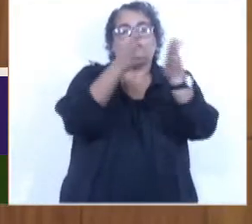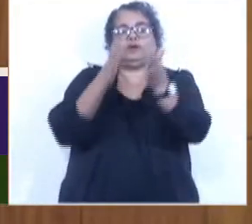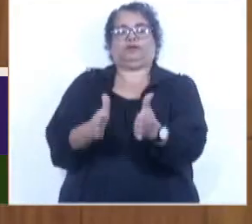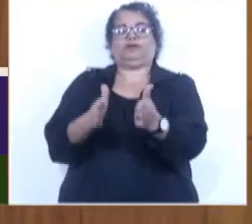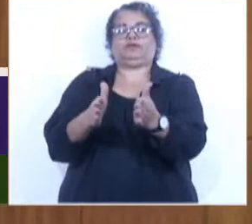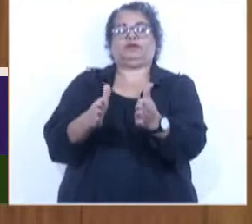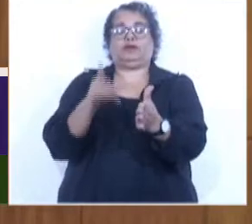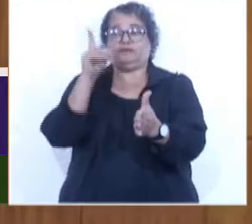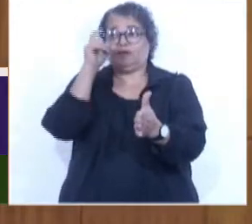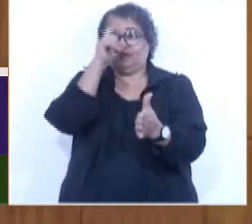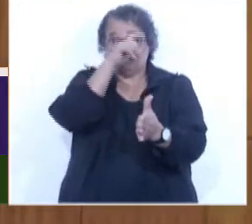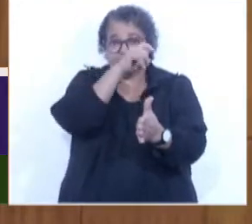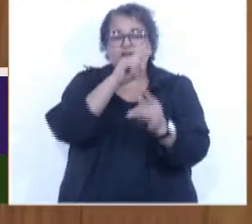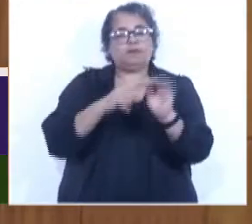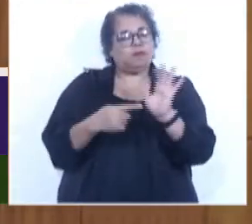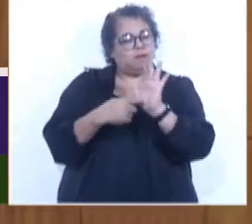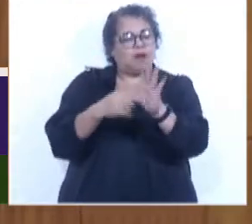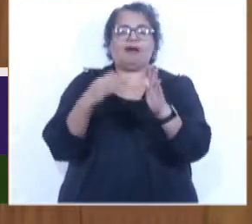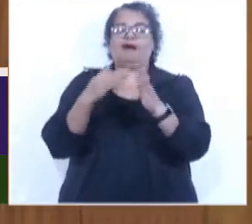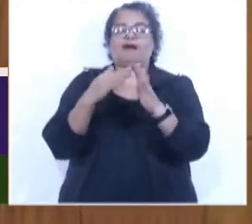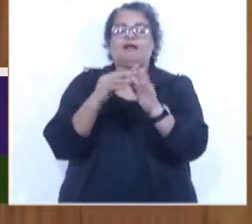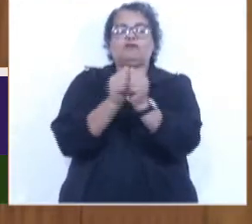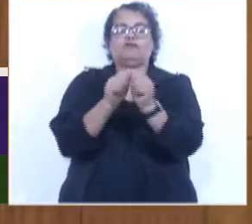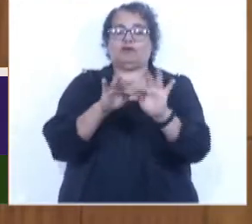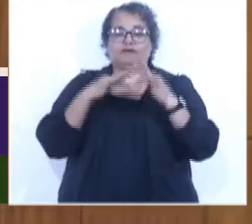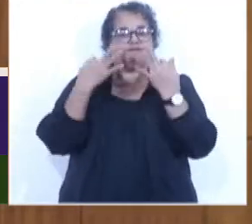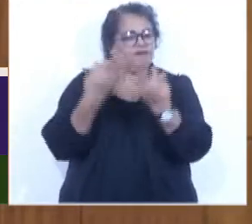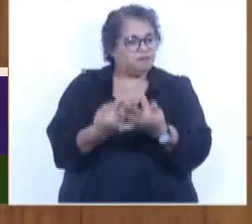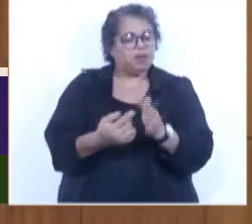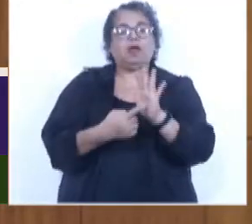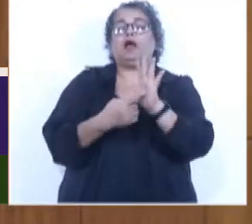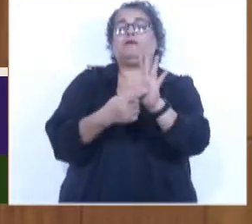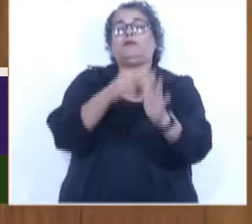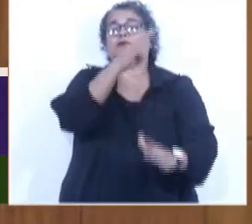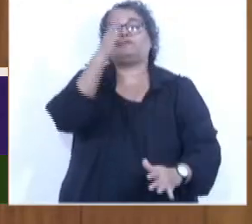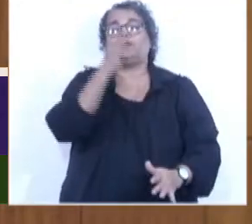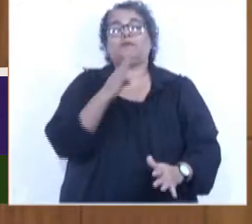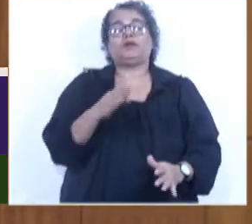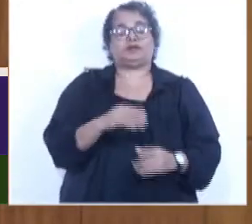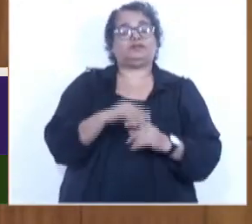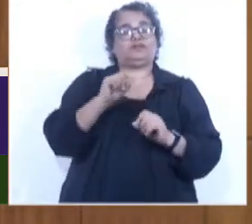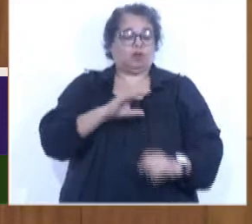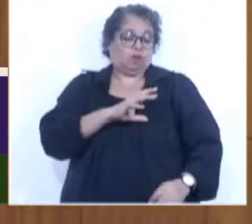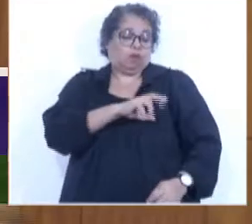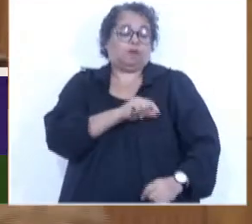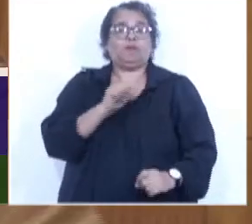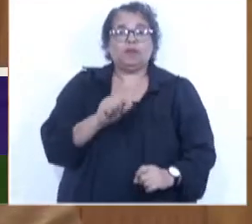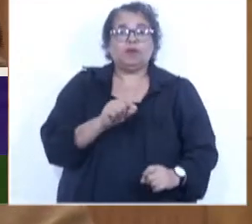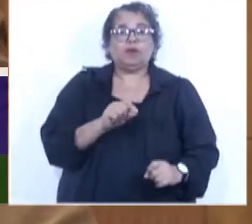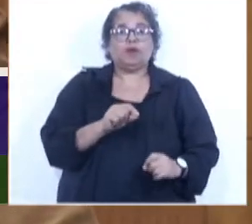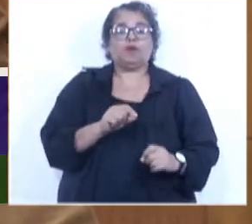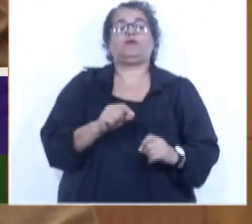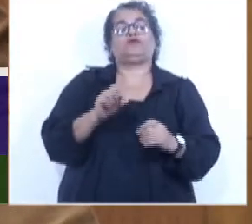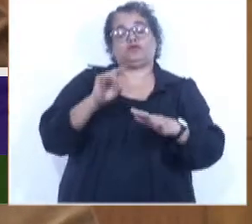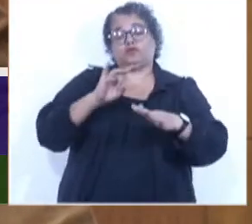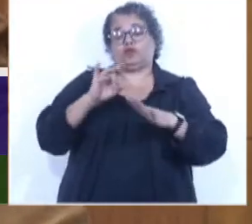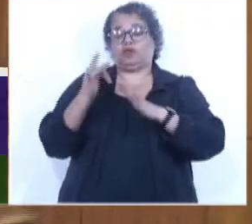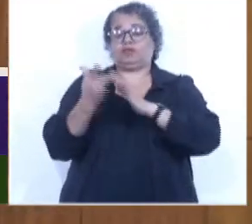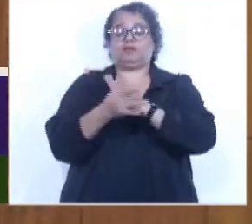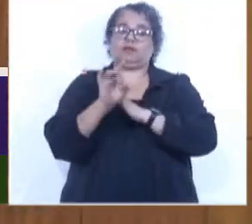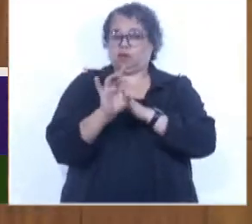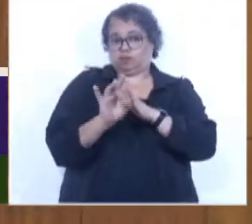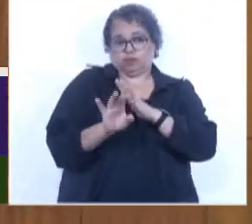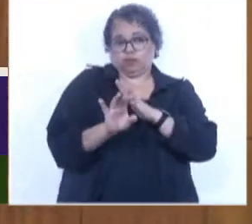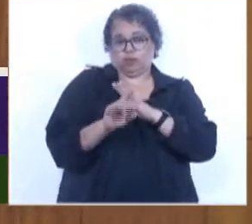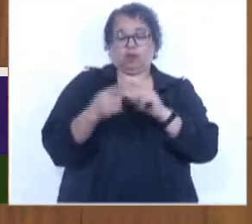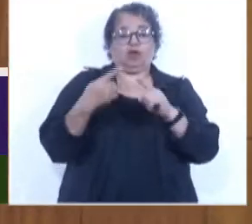mas eu quero pedir você Manifesto em casa vamos ser família demonstre o amor pela Pátria com publicações e redes sociais porque